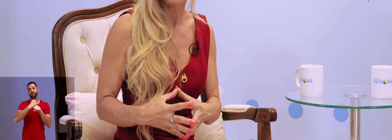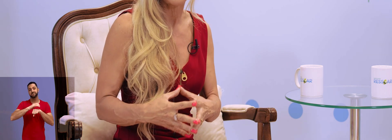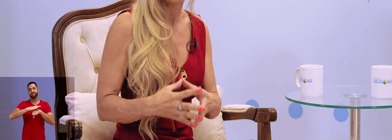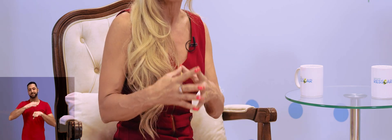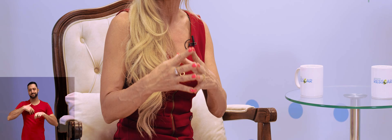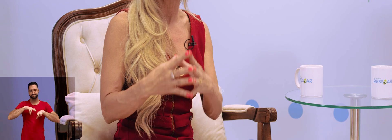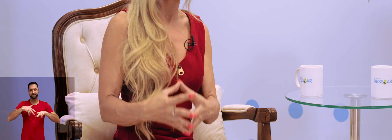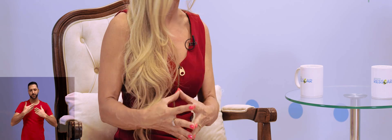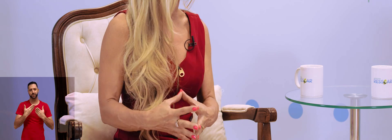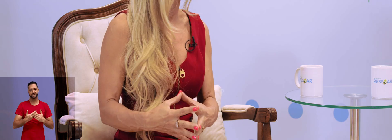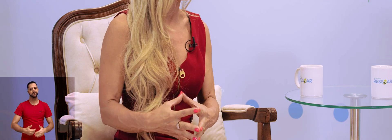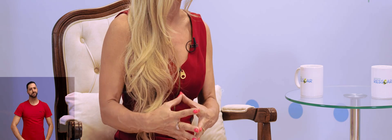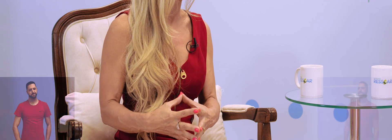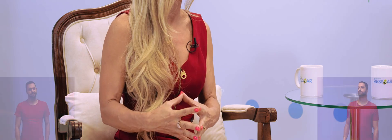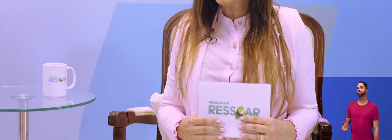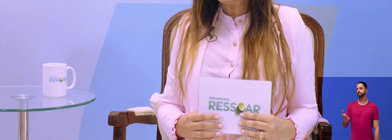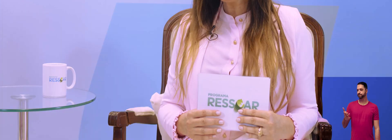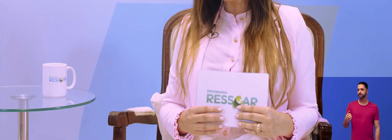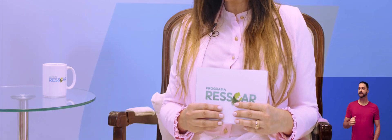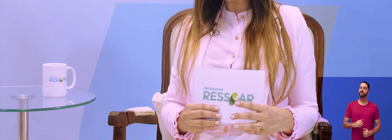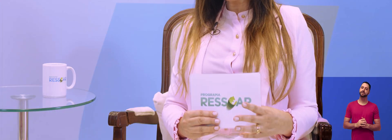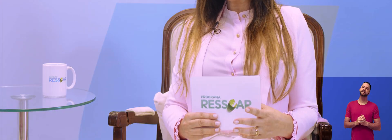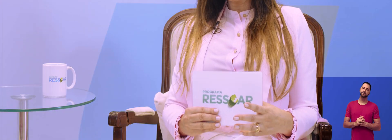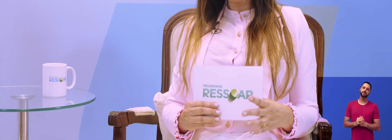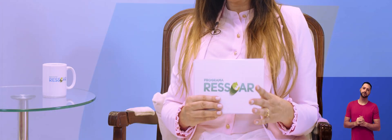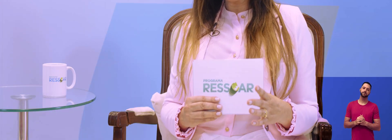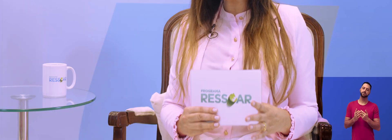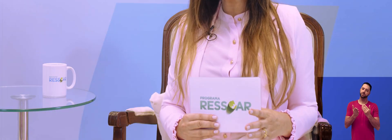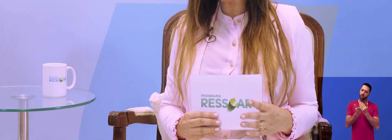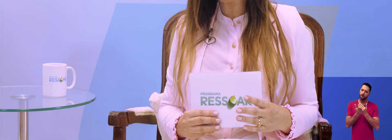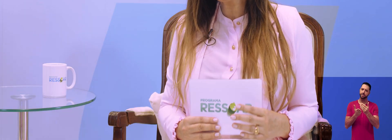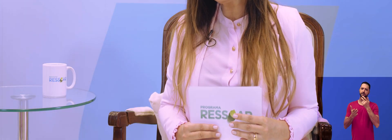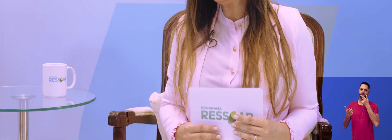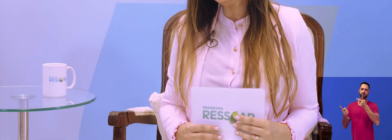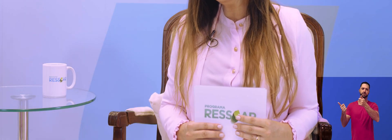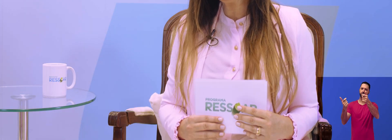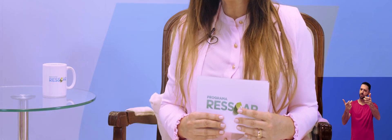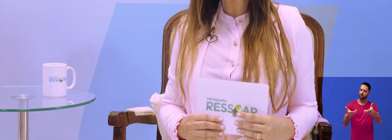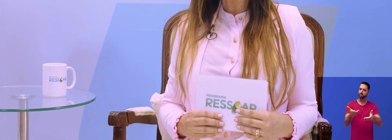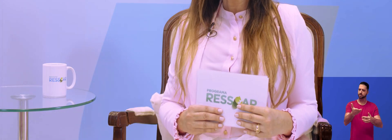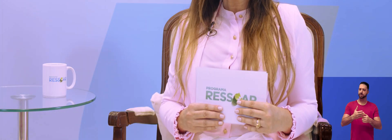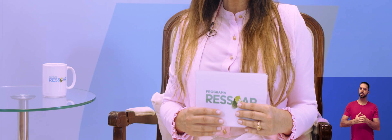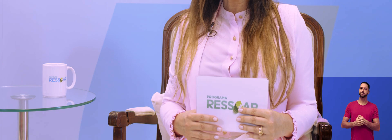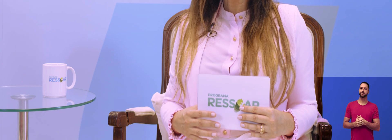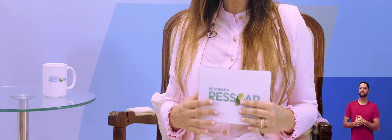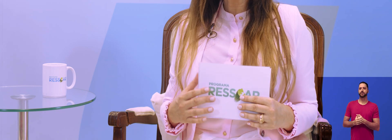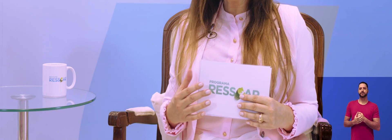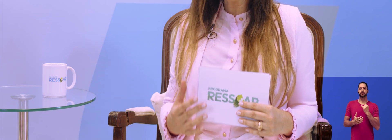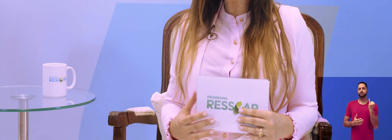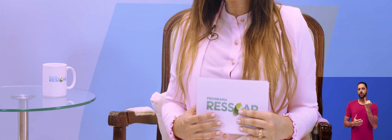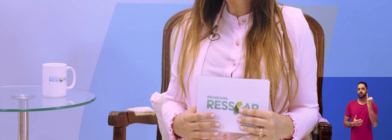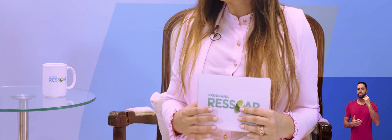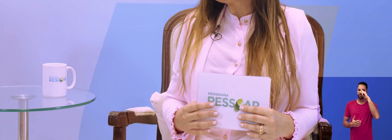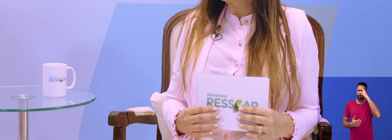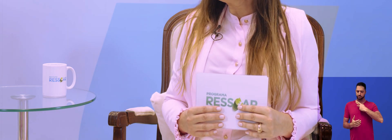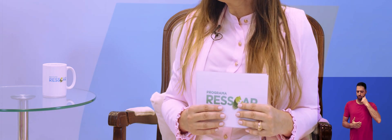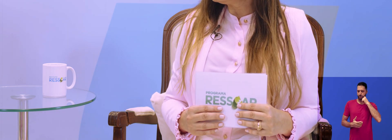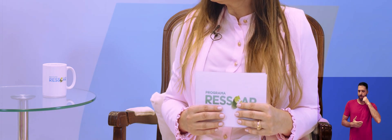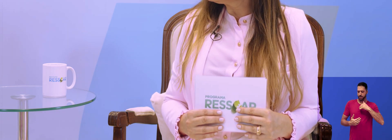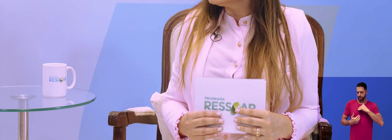saúde feminina há mais de 25 anos. Então, doutora, eu queria que você já começasse falando da importância